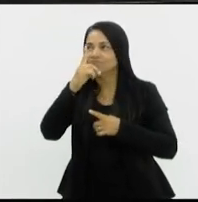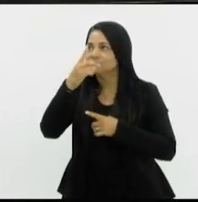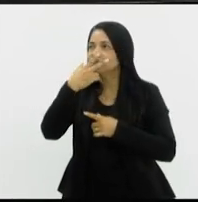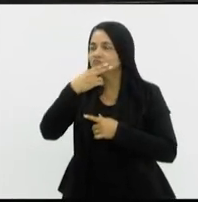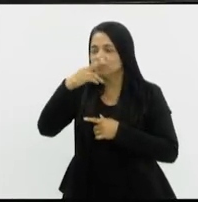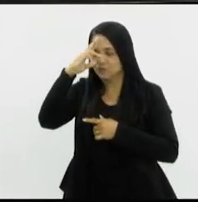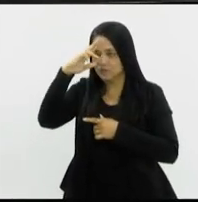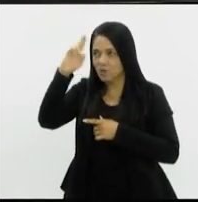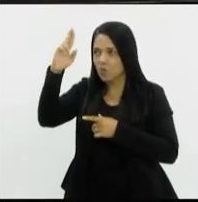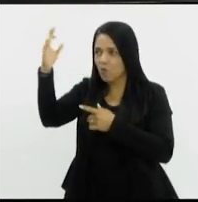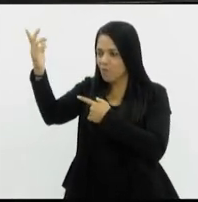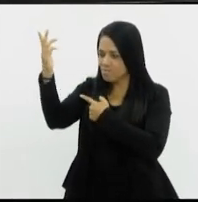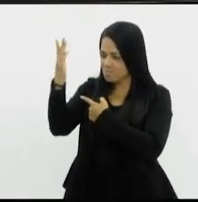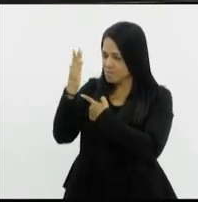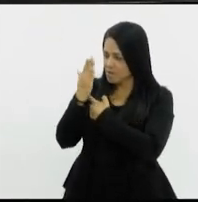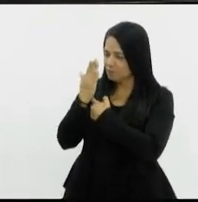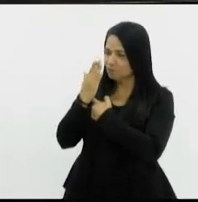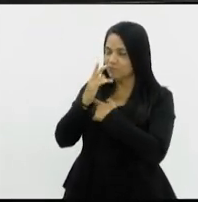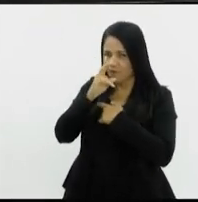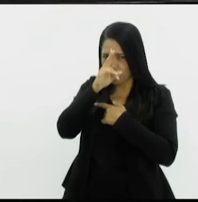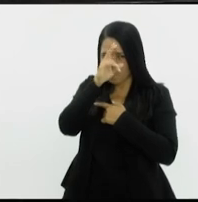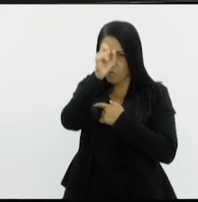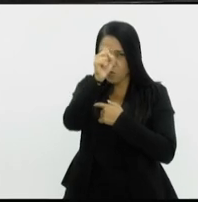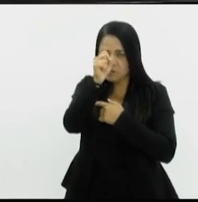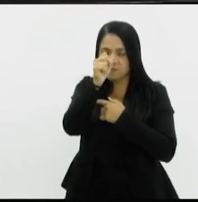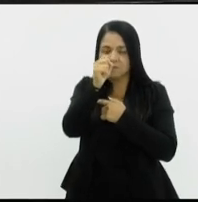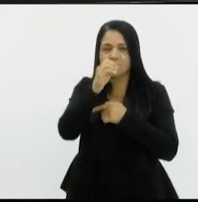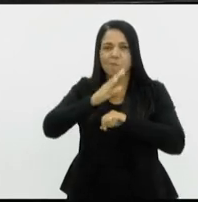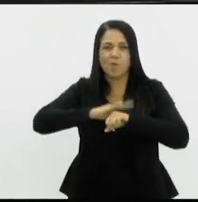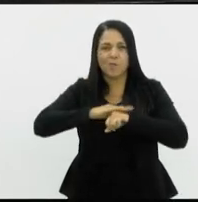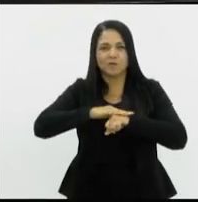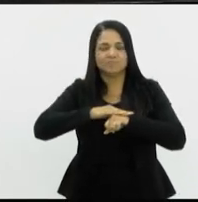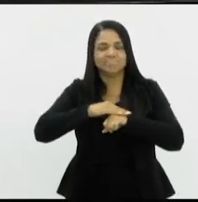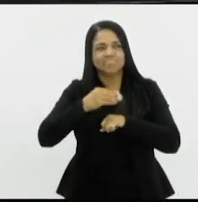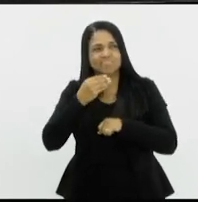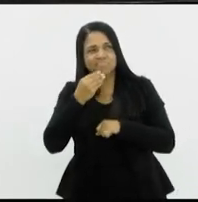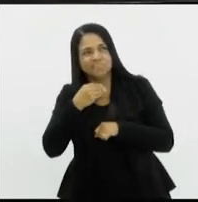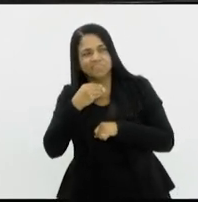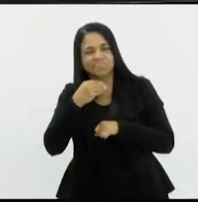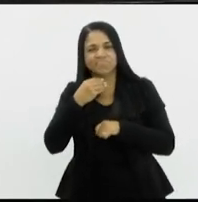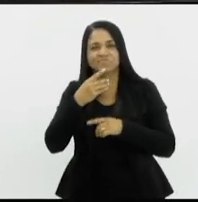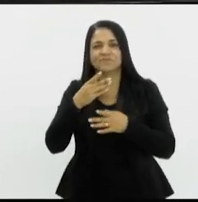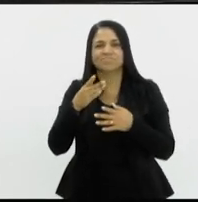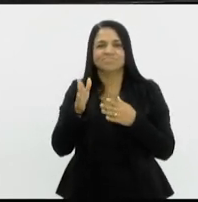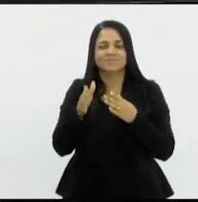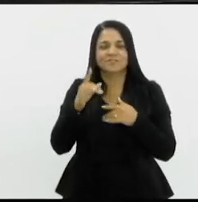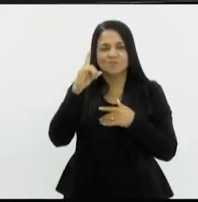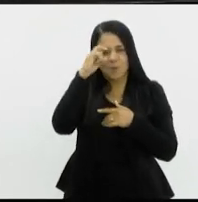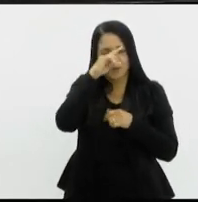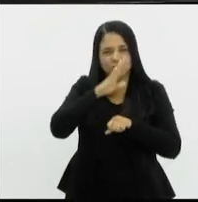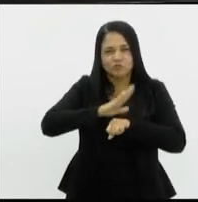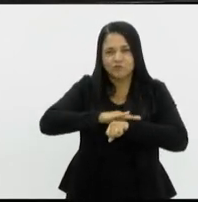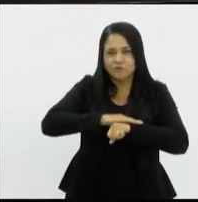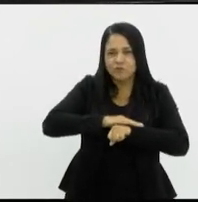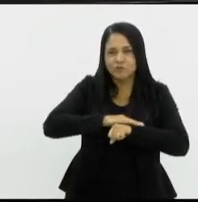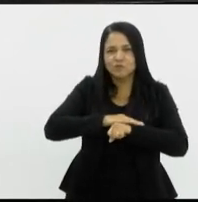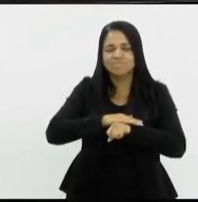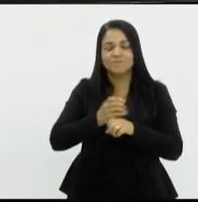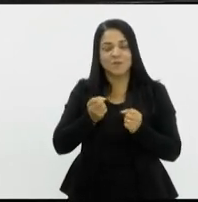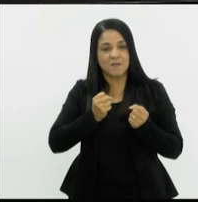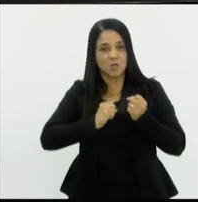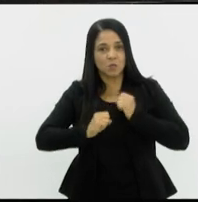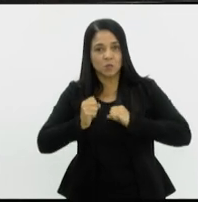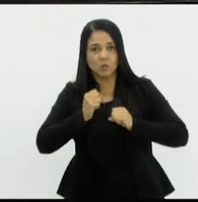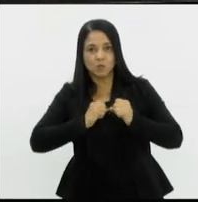a força nos momentos de fraqueza, o refúgio nas horas difíceis, o consolo nos momentos de angústia,